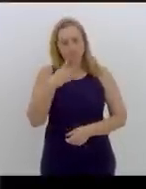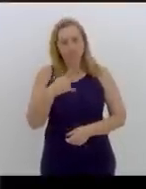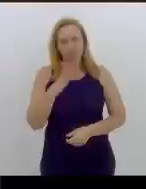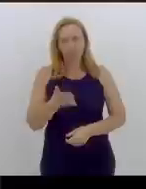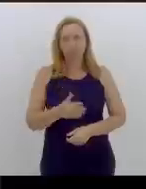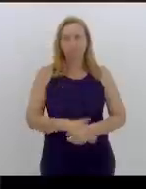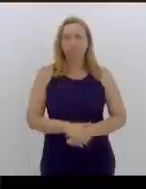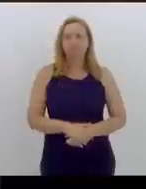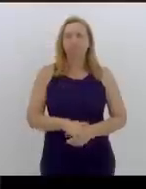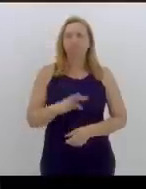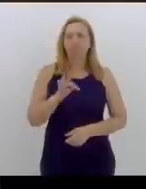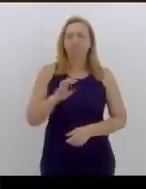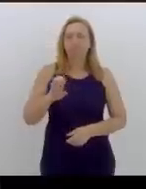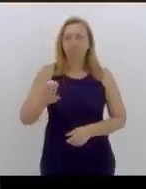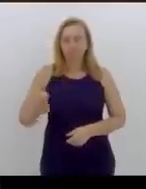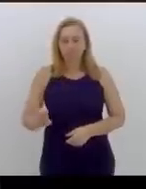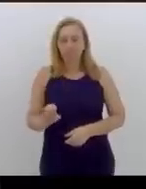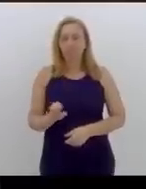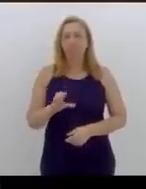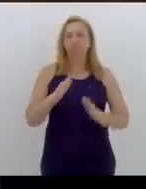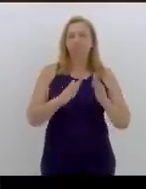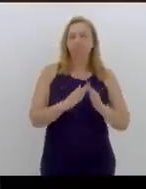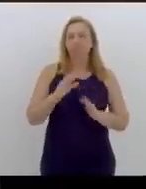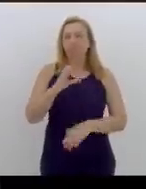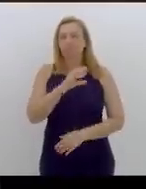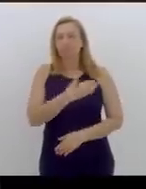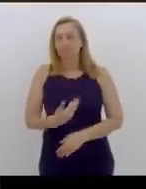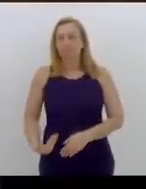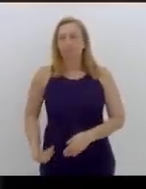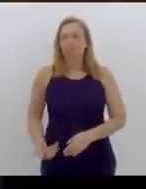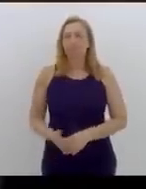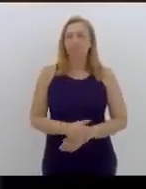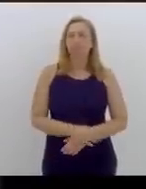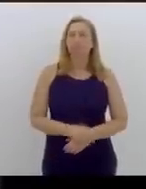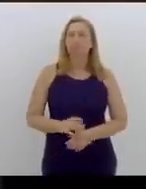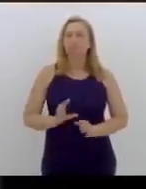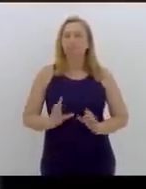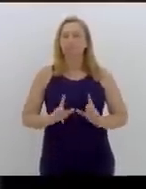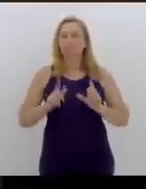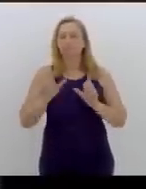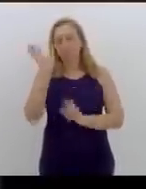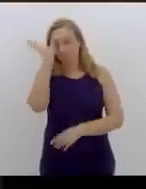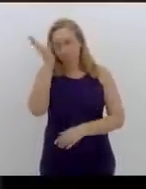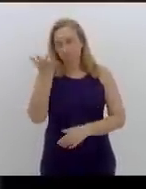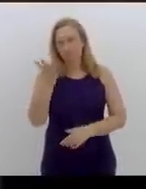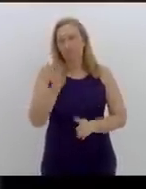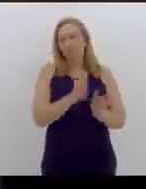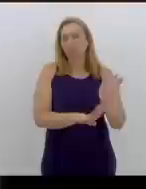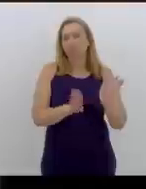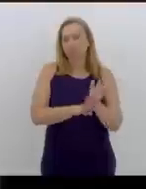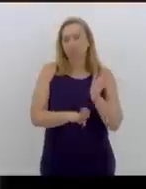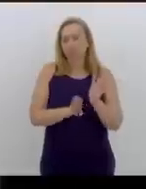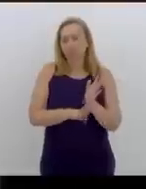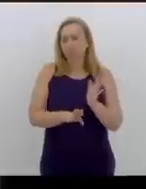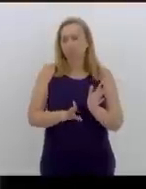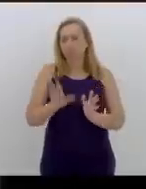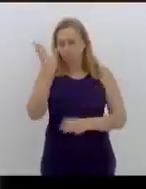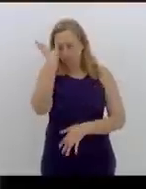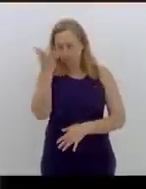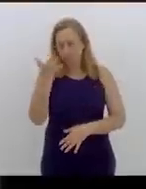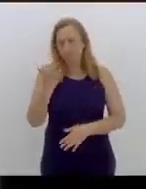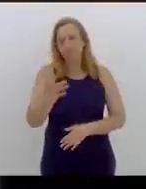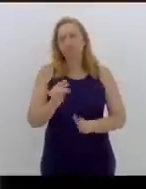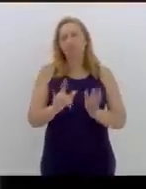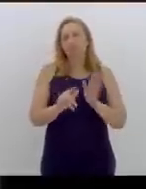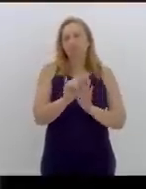por TCE por causa Civil para Defensoria Pública deram jeito o gasto com o pessoal foi dado um jeito tá no próprio